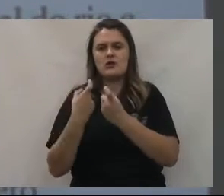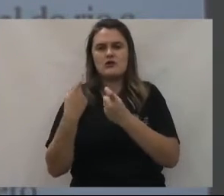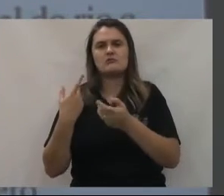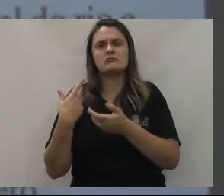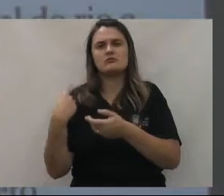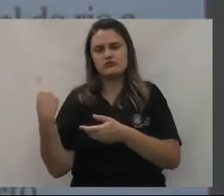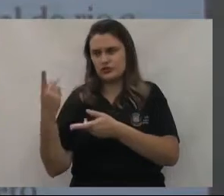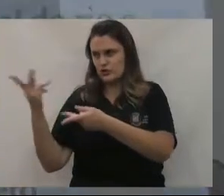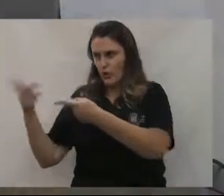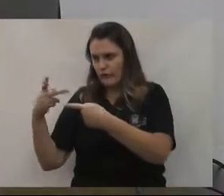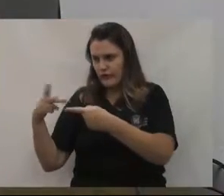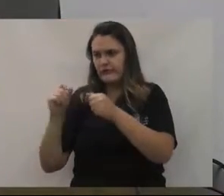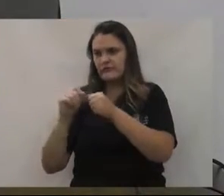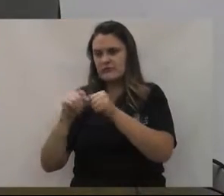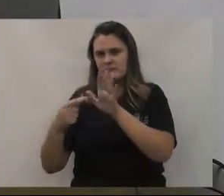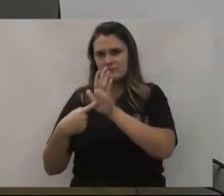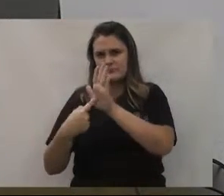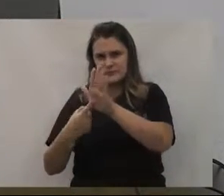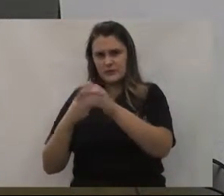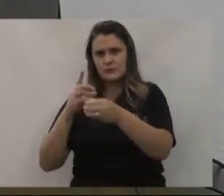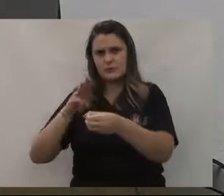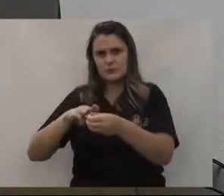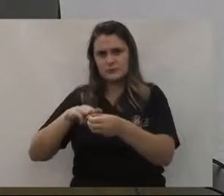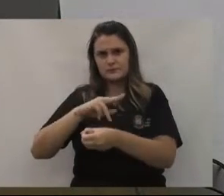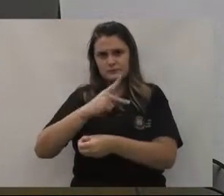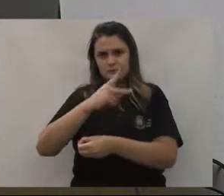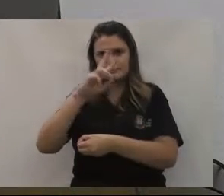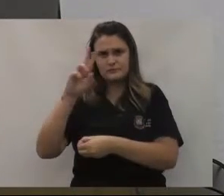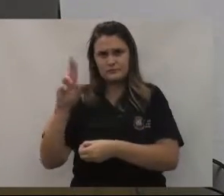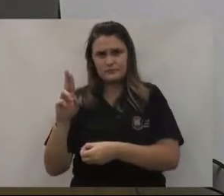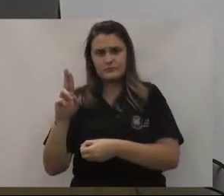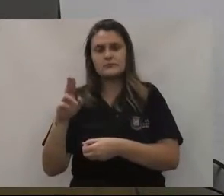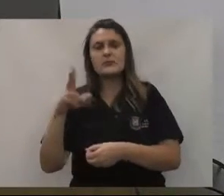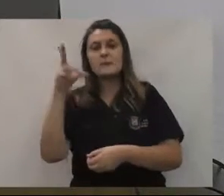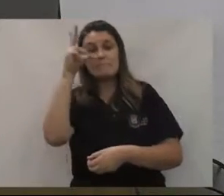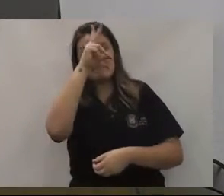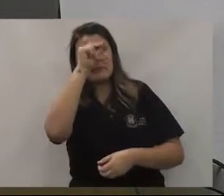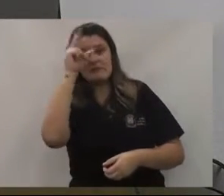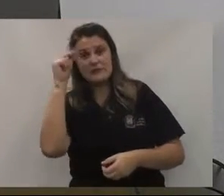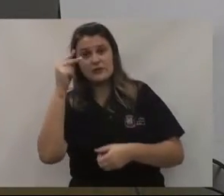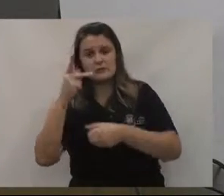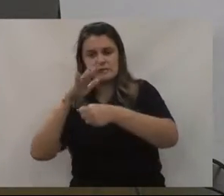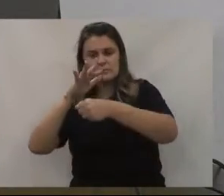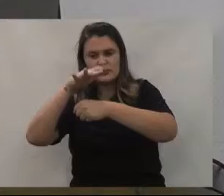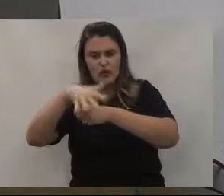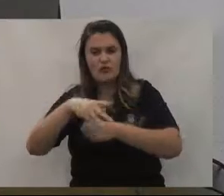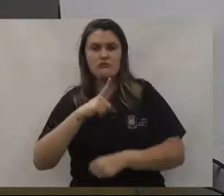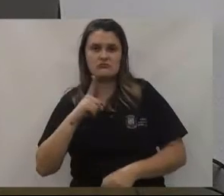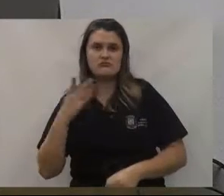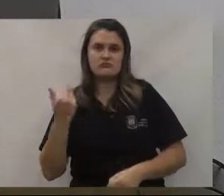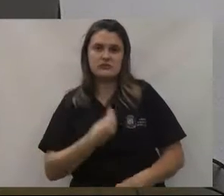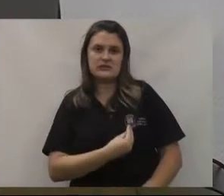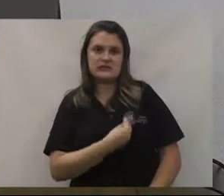para fazer uma apresentação em Porto União, e o prefeito de Porto Vitória estava lá. Então, nós falamos que